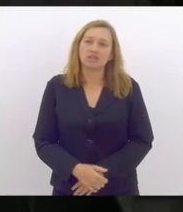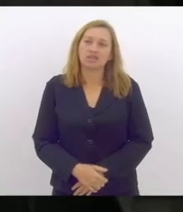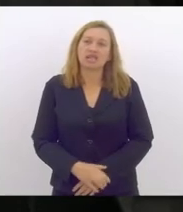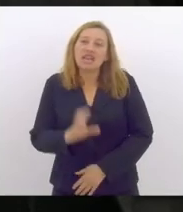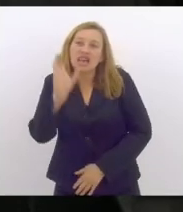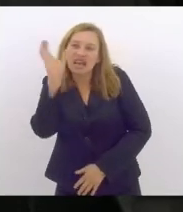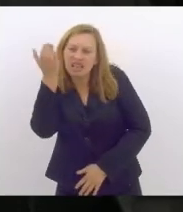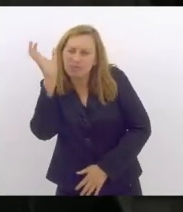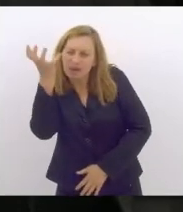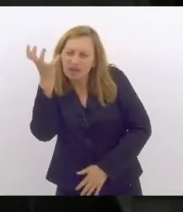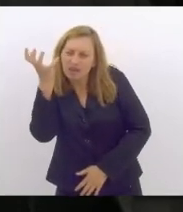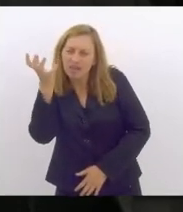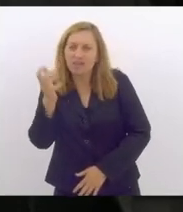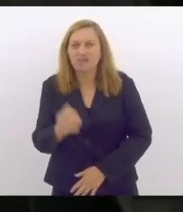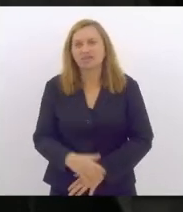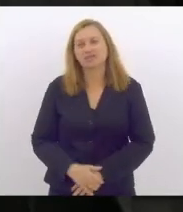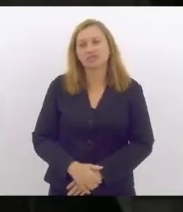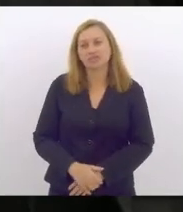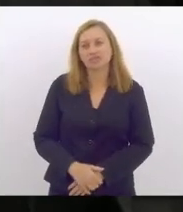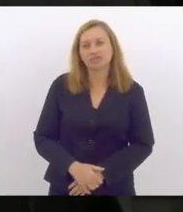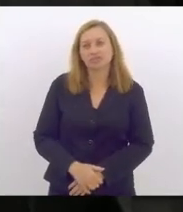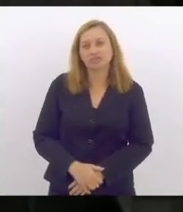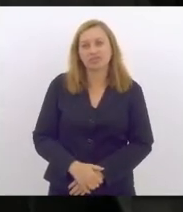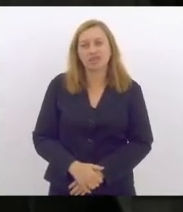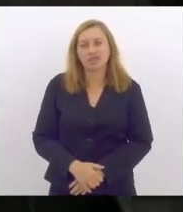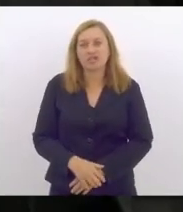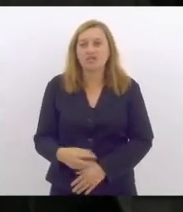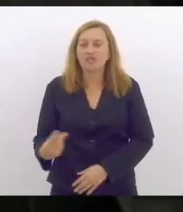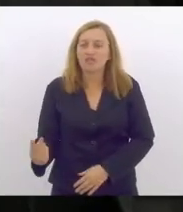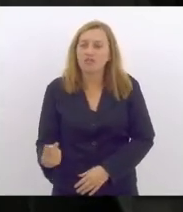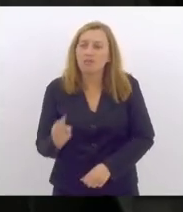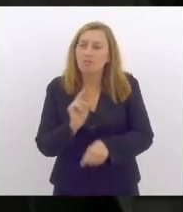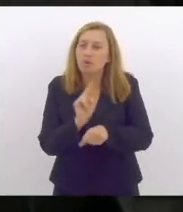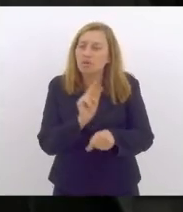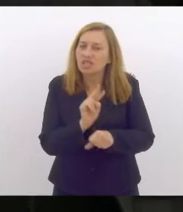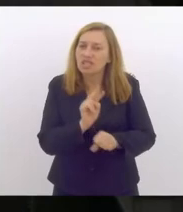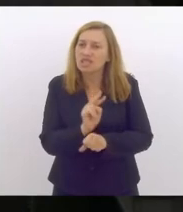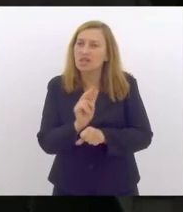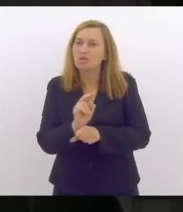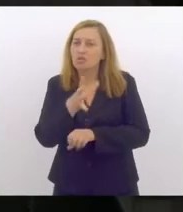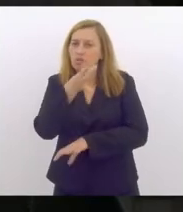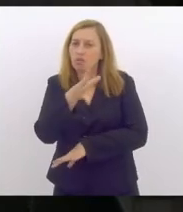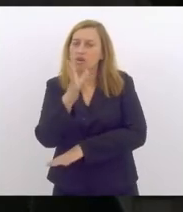clima, em matéria de preservação ambiental,